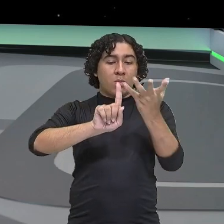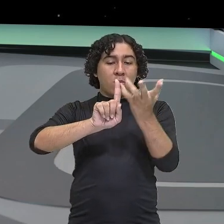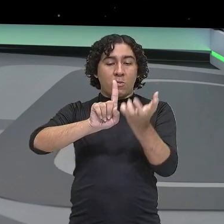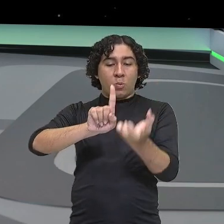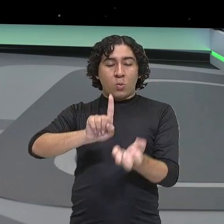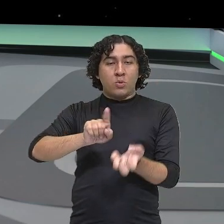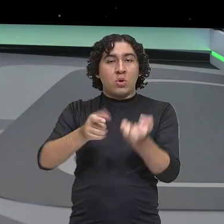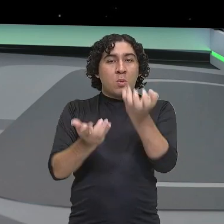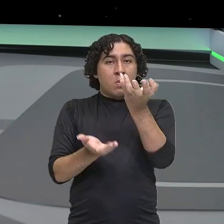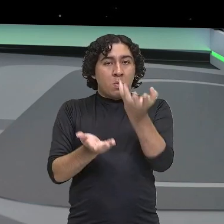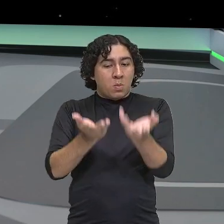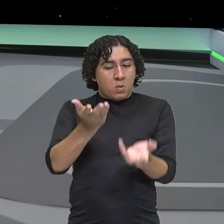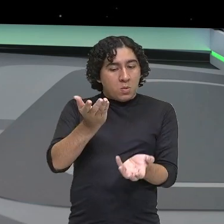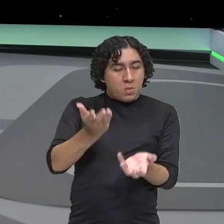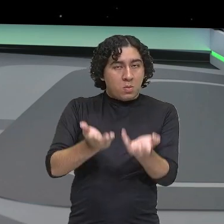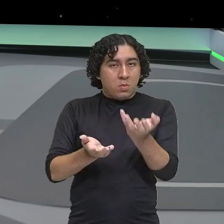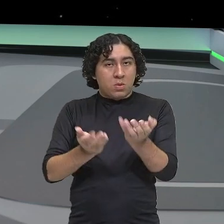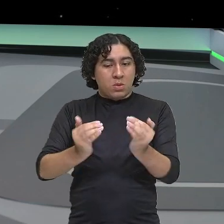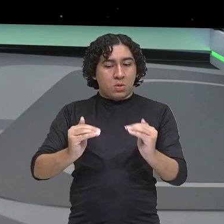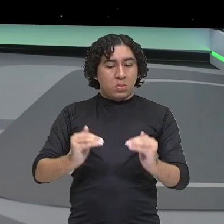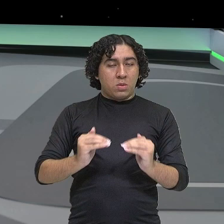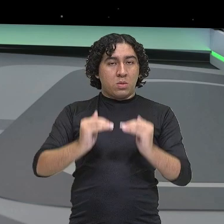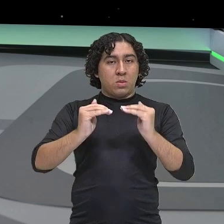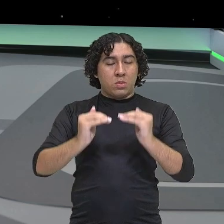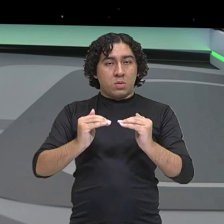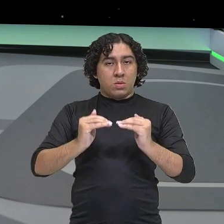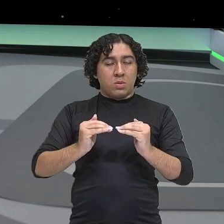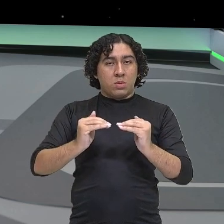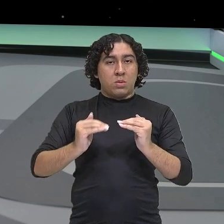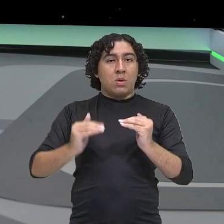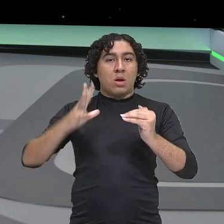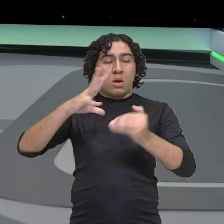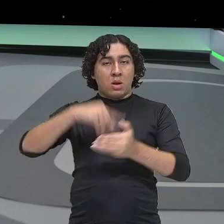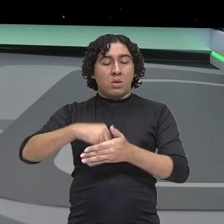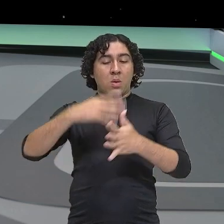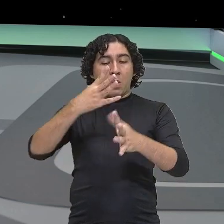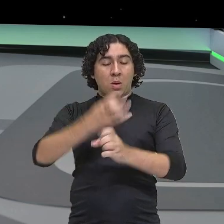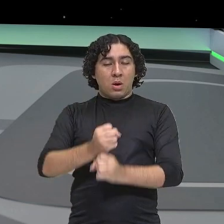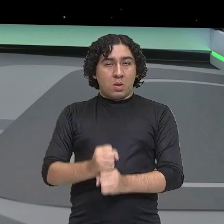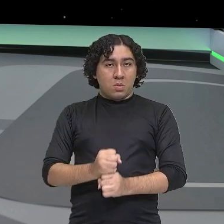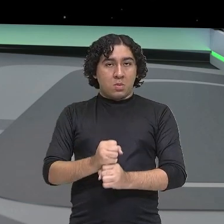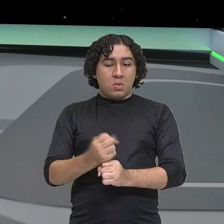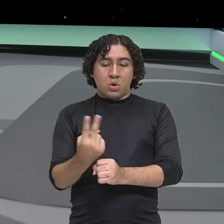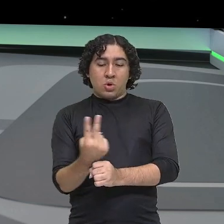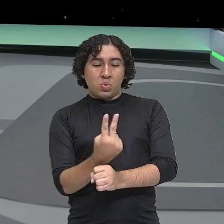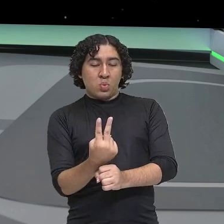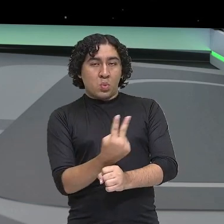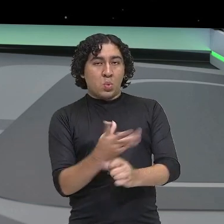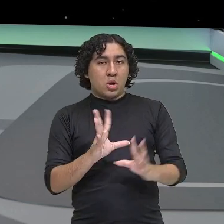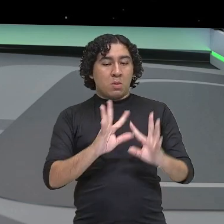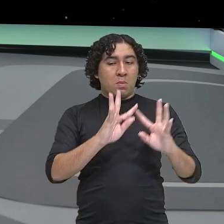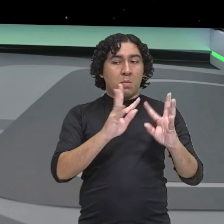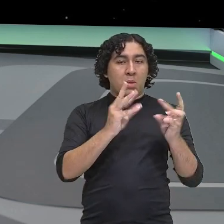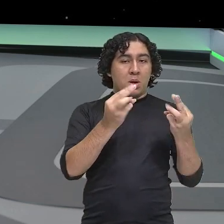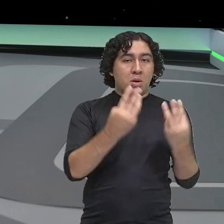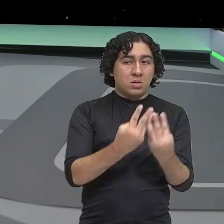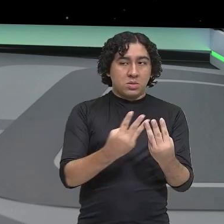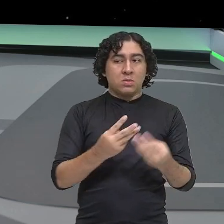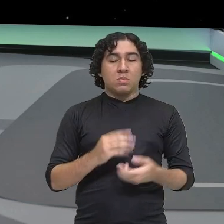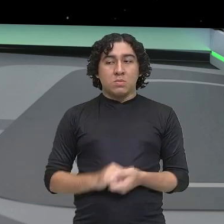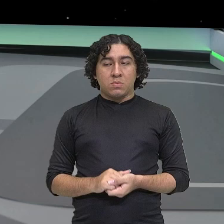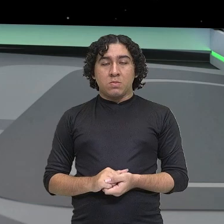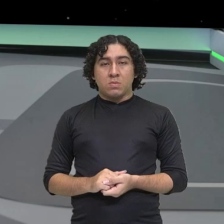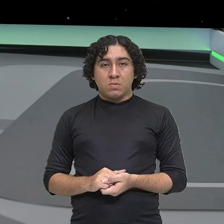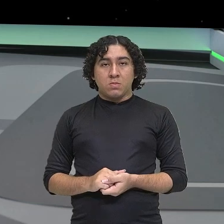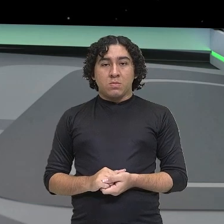diretamente proporcional ao produto de suas massas. Como você percebe aí, a